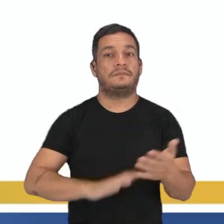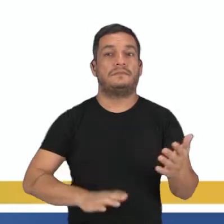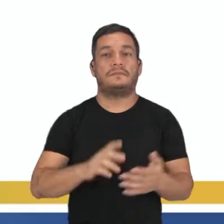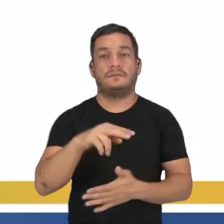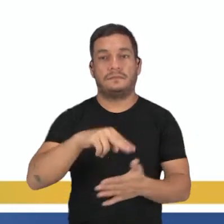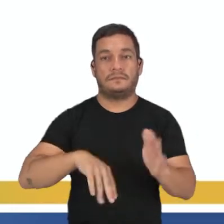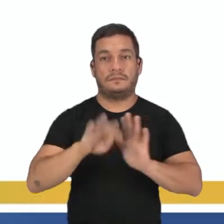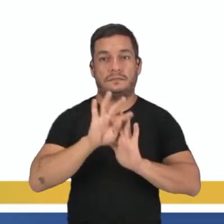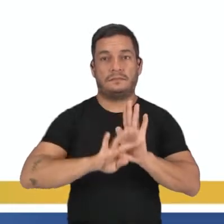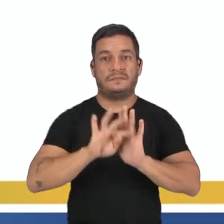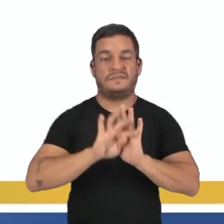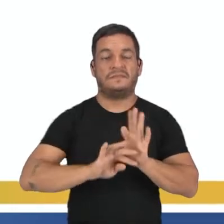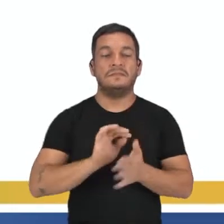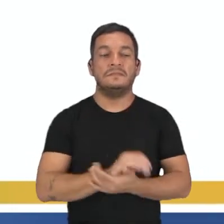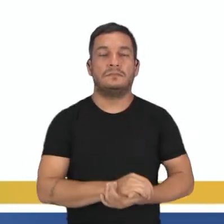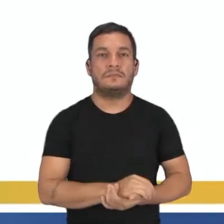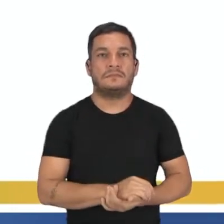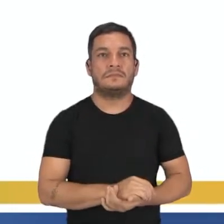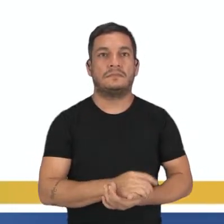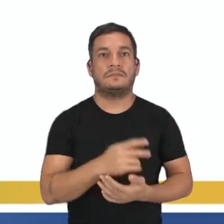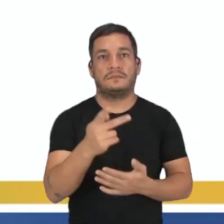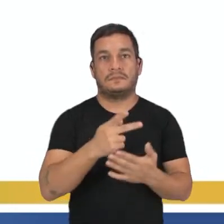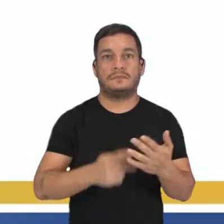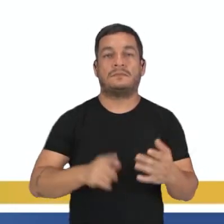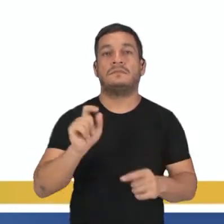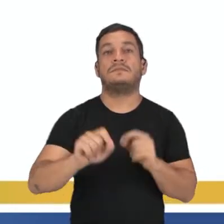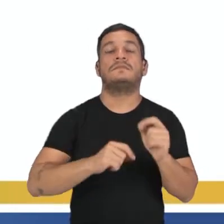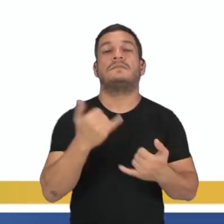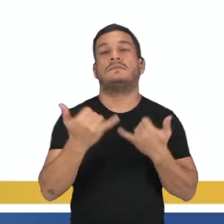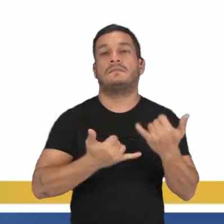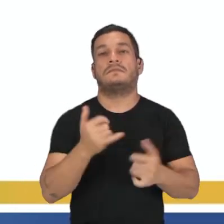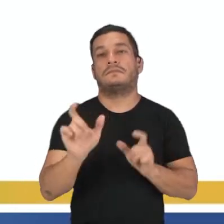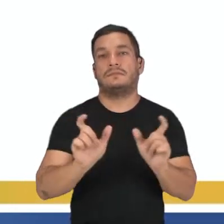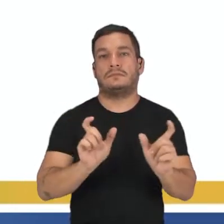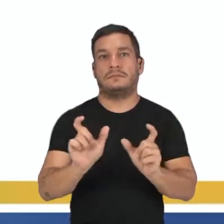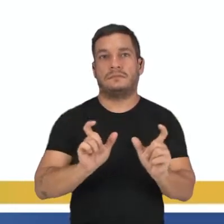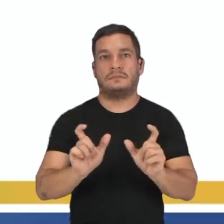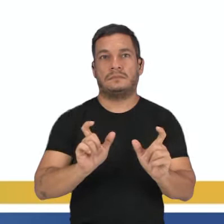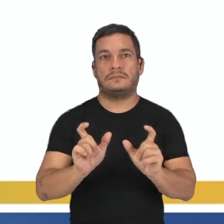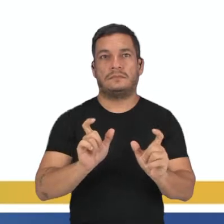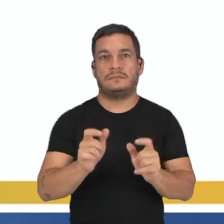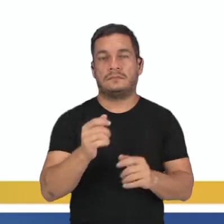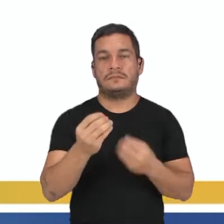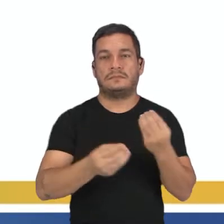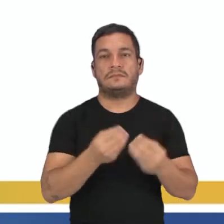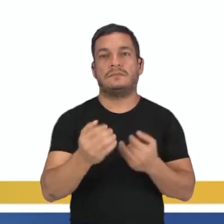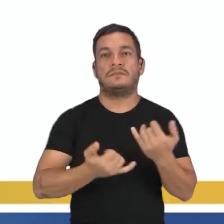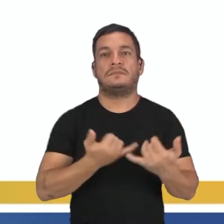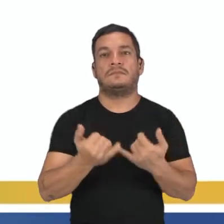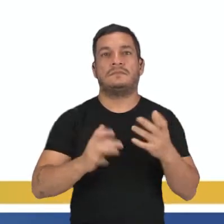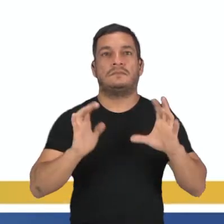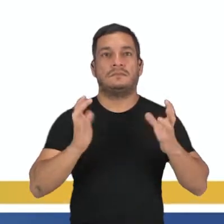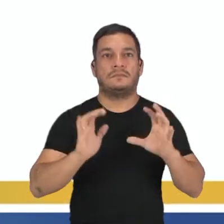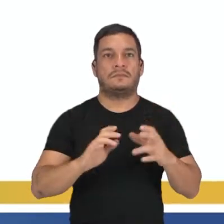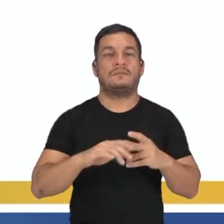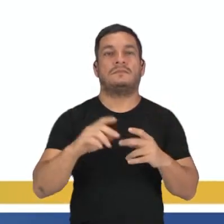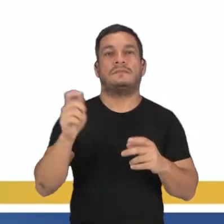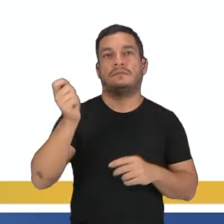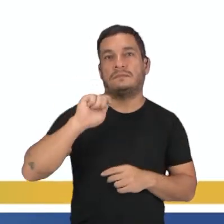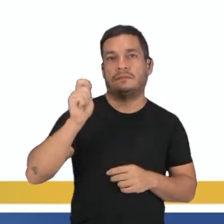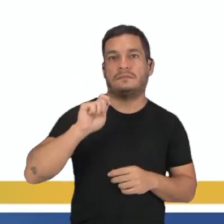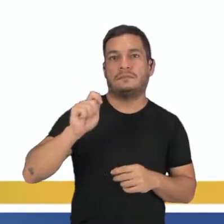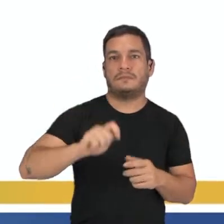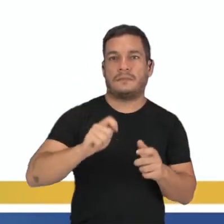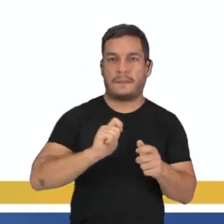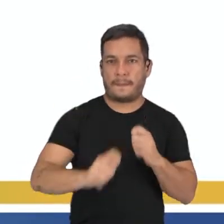Leia o texto abaixo poesia é brincar com as palavras como se brinca com bola papagaio